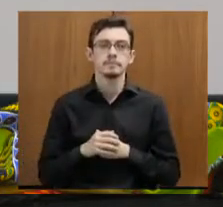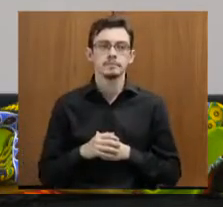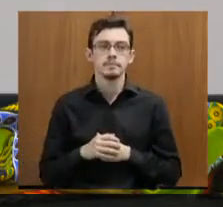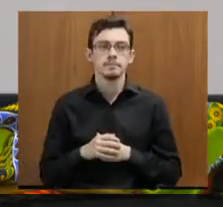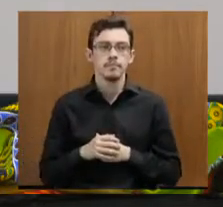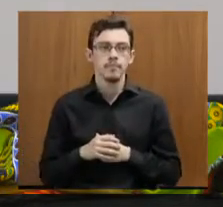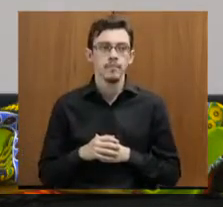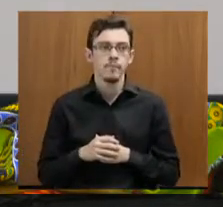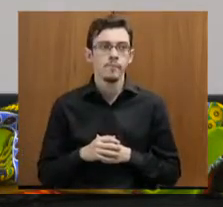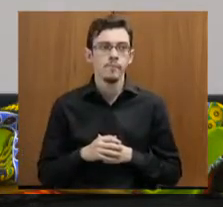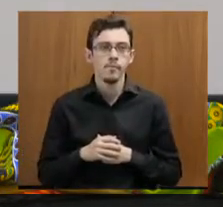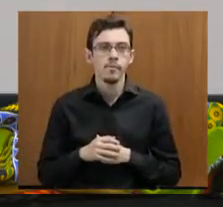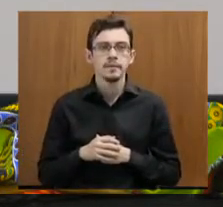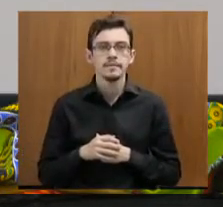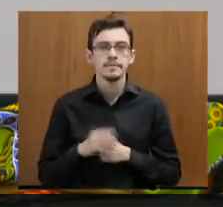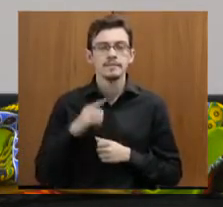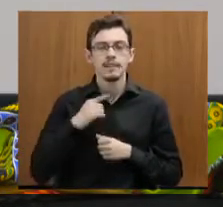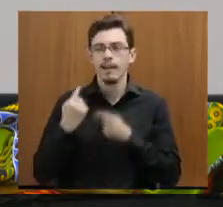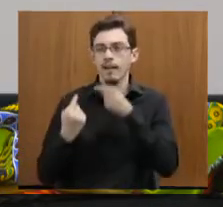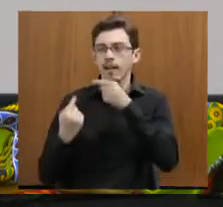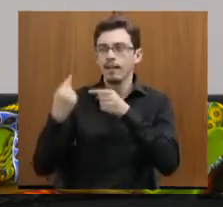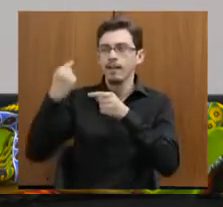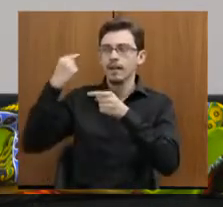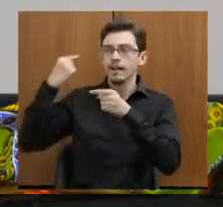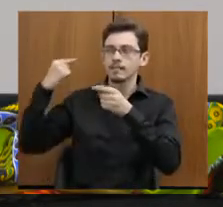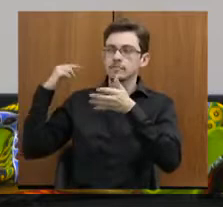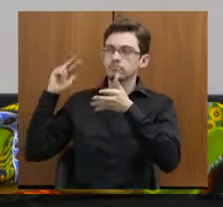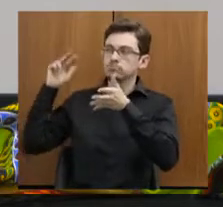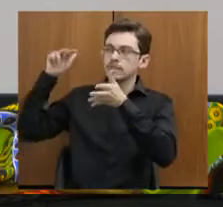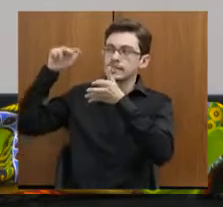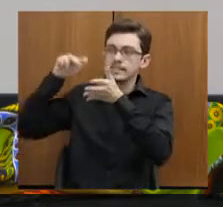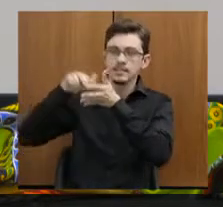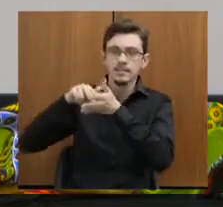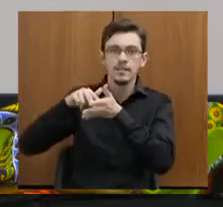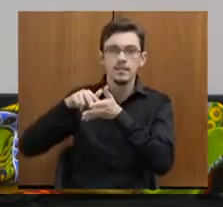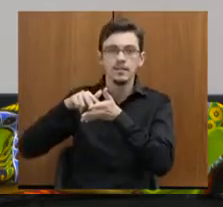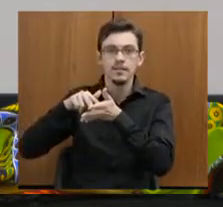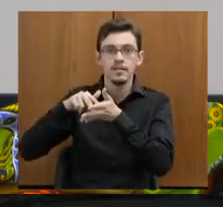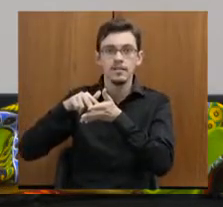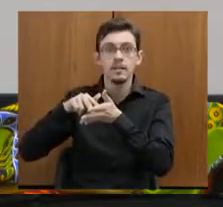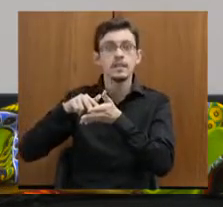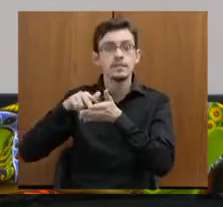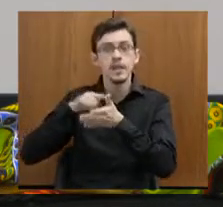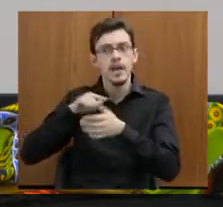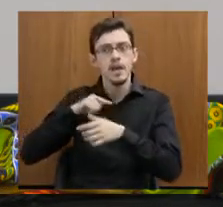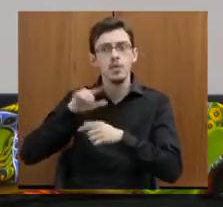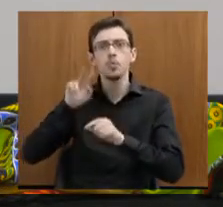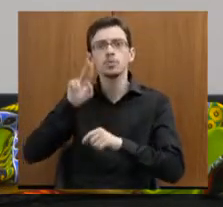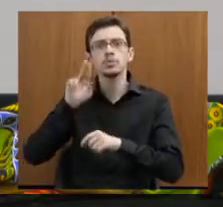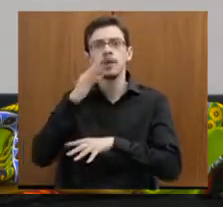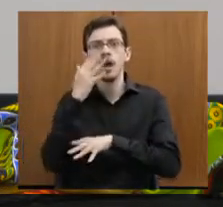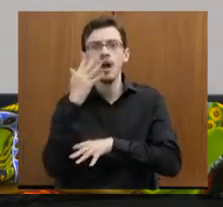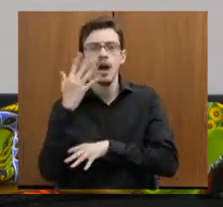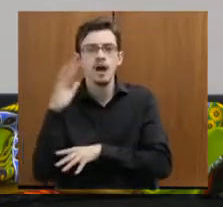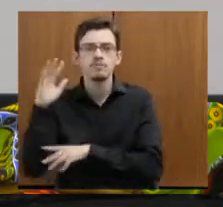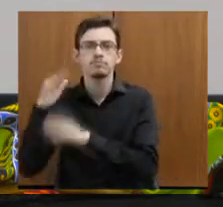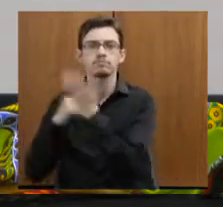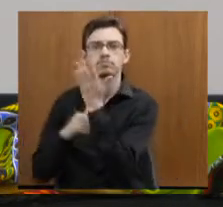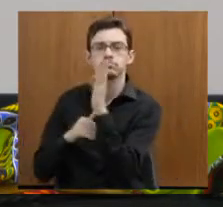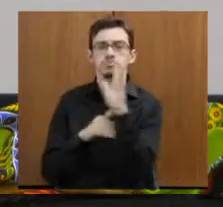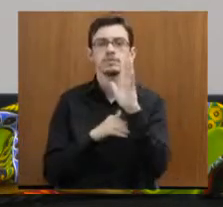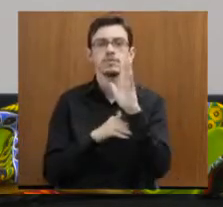como os nossos ancestrais no princípio do uso equilibrado dos recursos naturais preservação das Nascentes